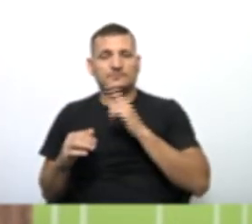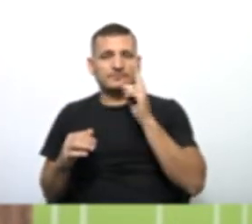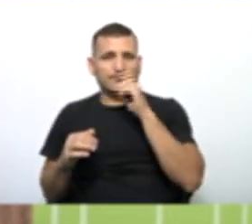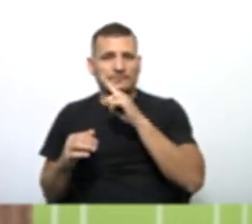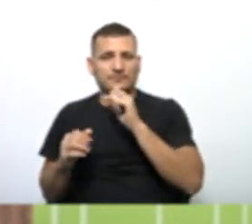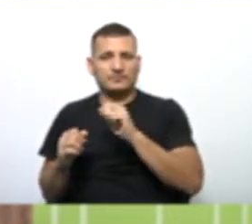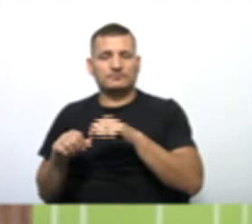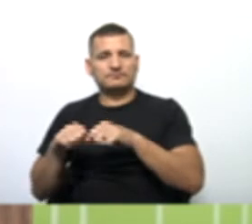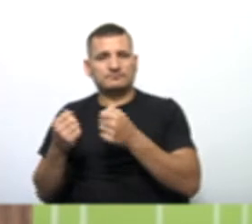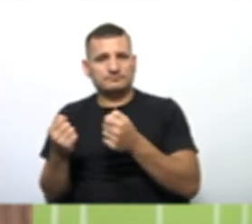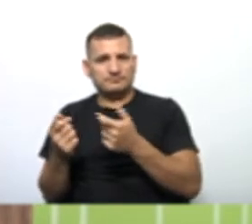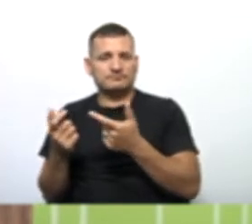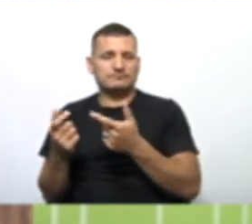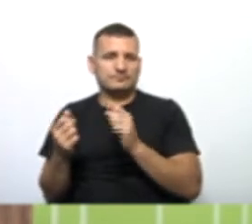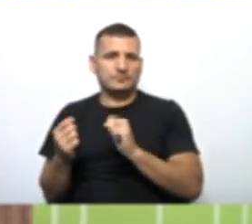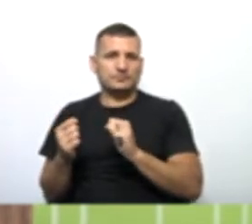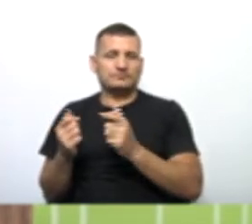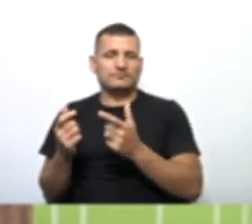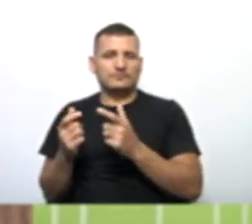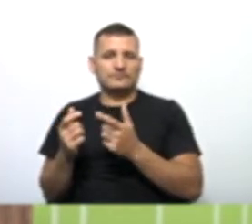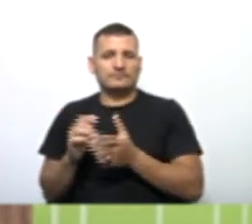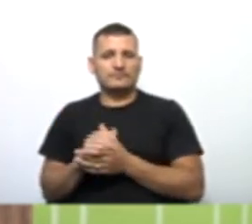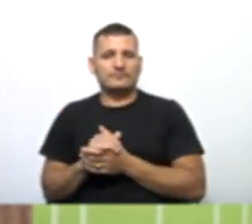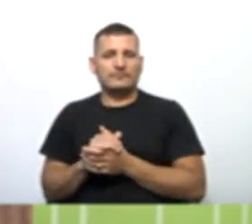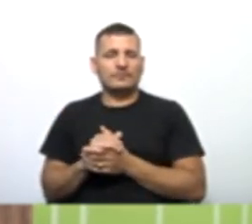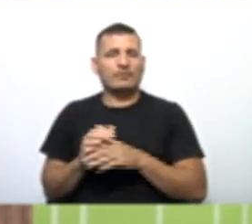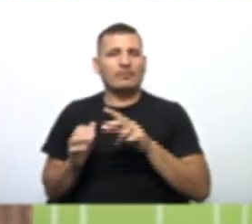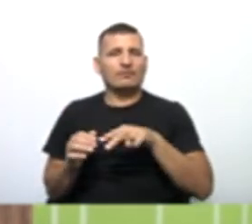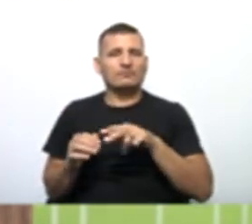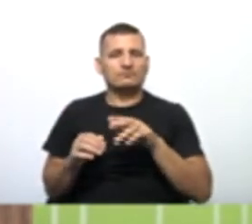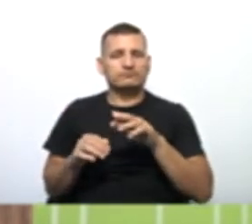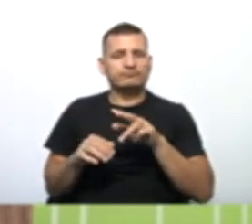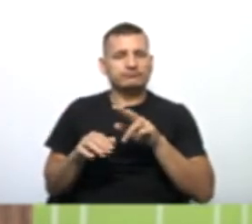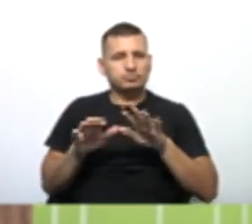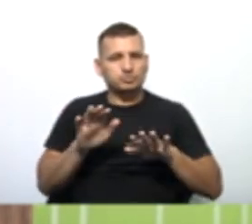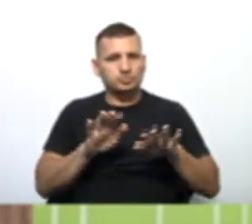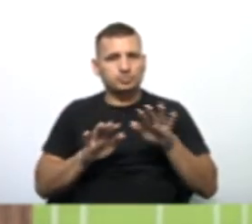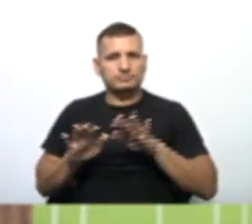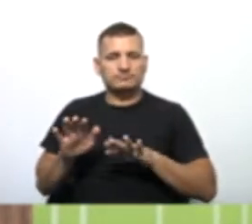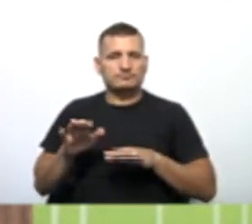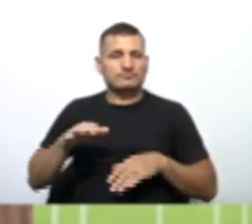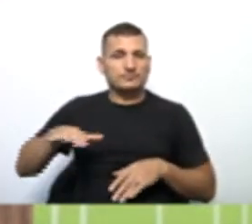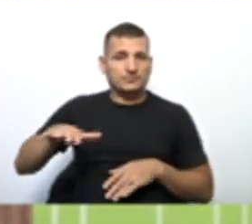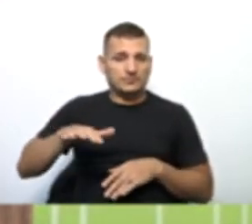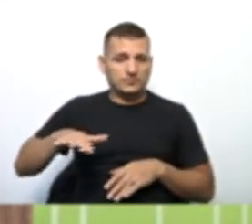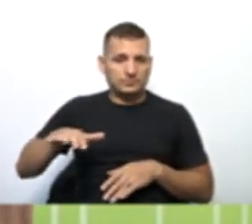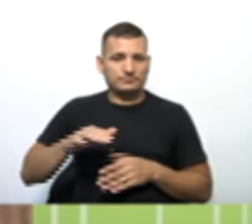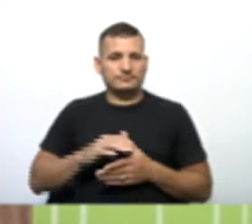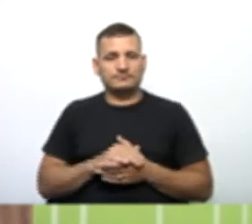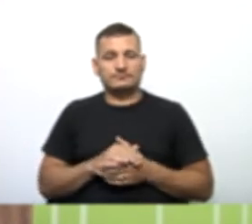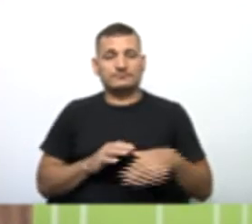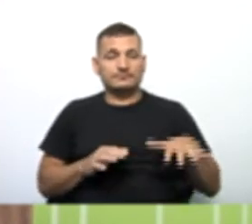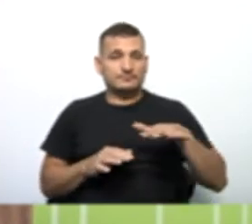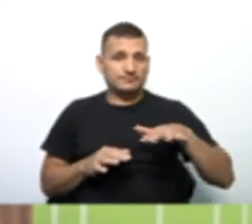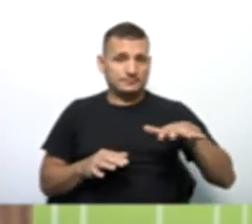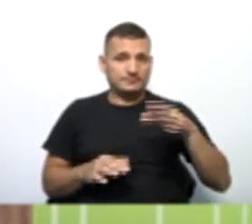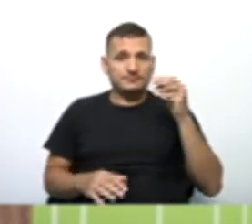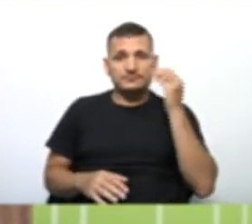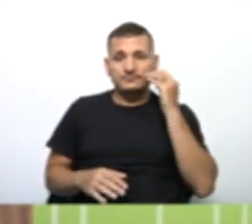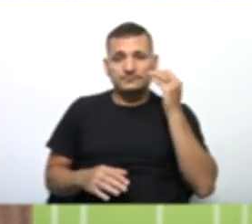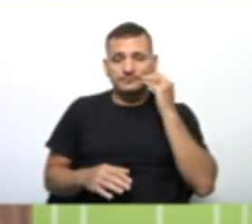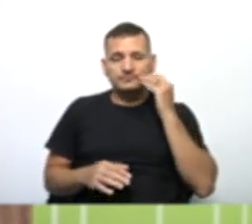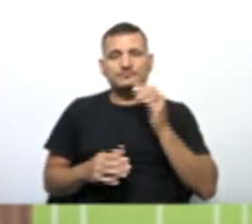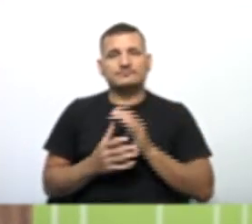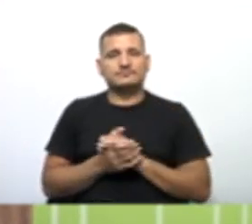um dado real, enfim. Então, são esses cuidados que tem que ter. Então, esses ambientes. O ambiente de teste, lembrando, é quando você produz